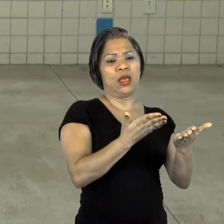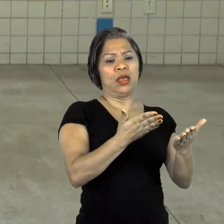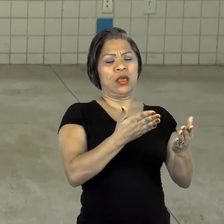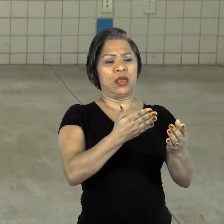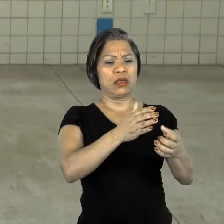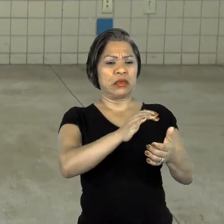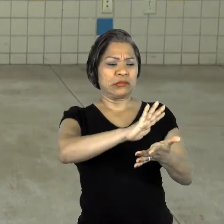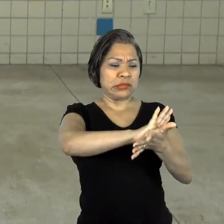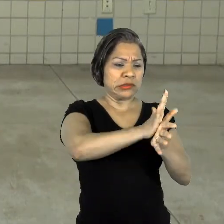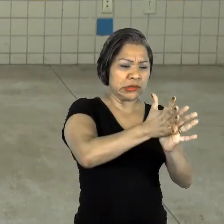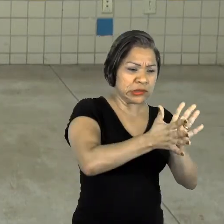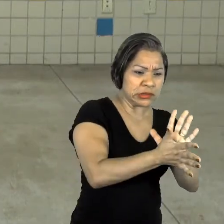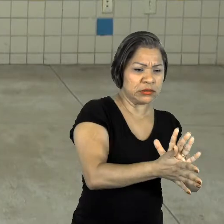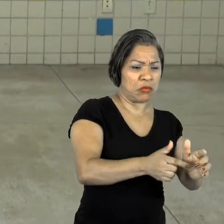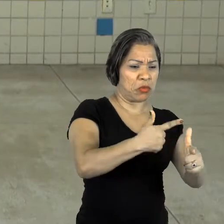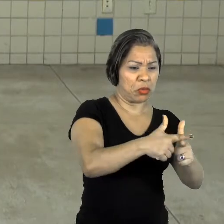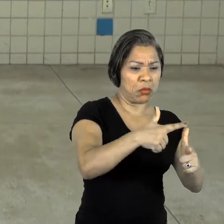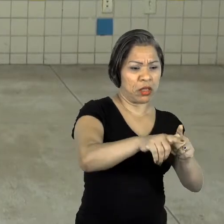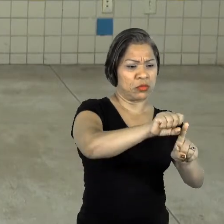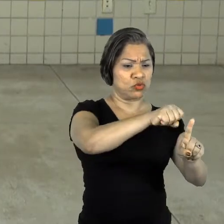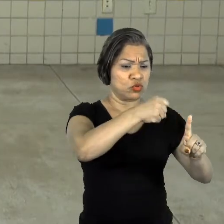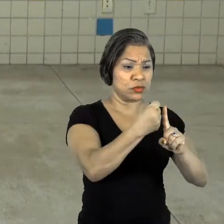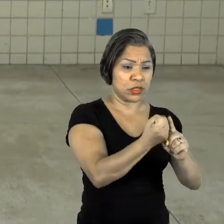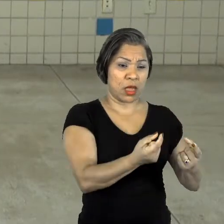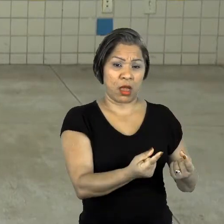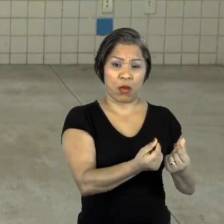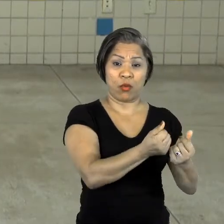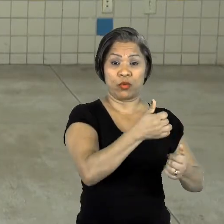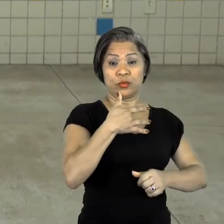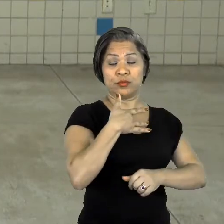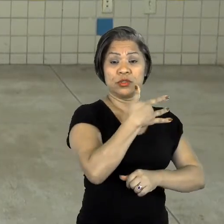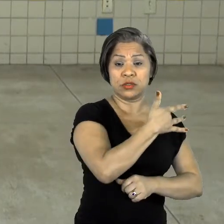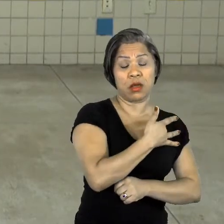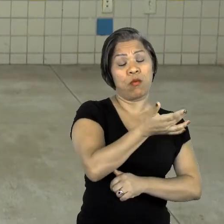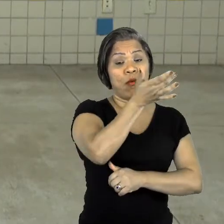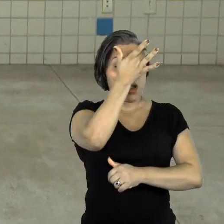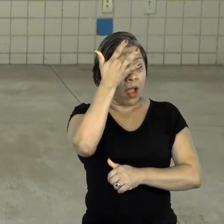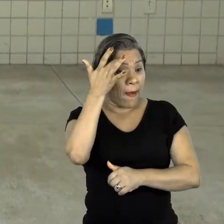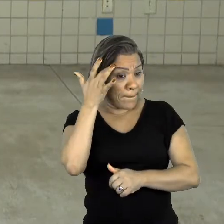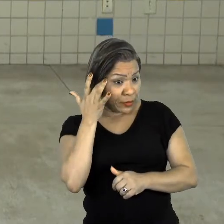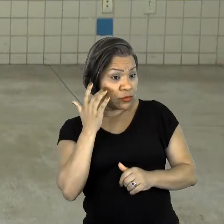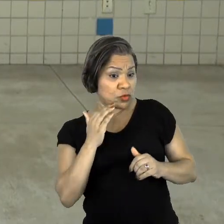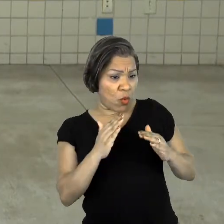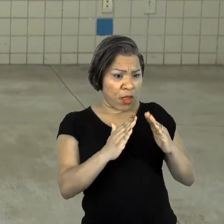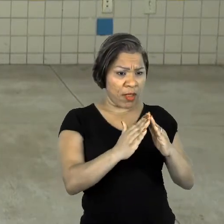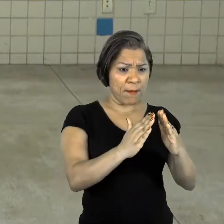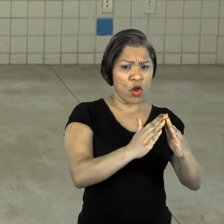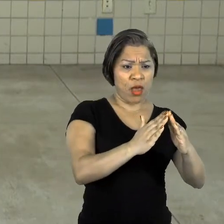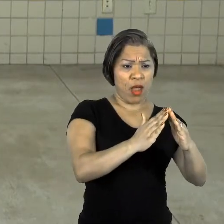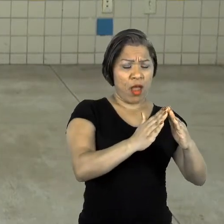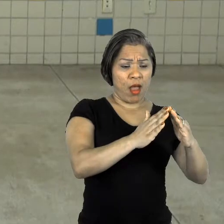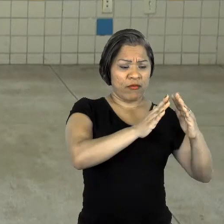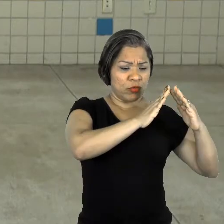sociais, econômicas e de saúde que as pessoas que moravam no gueto em Nova